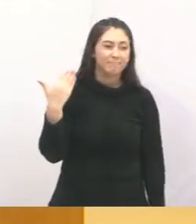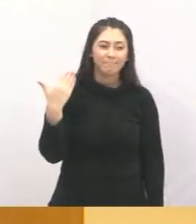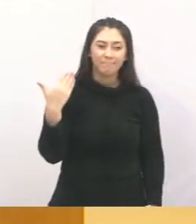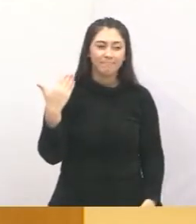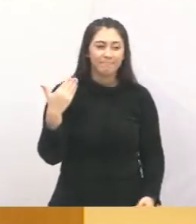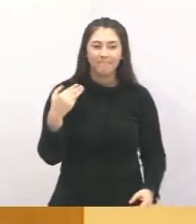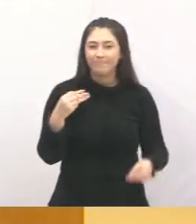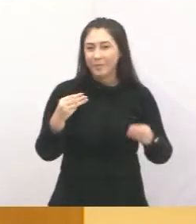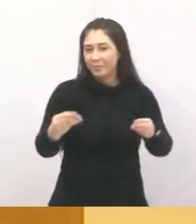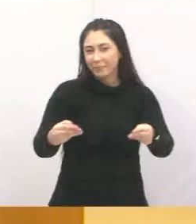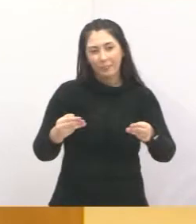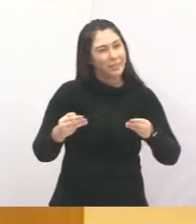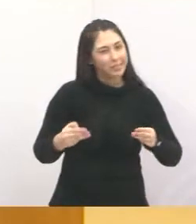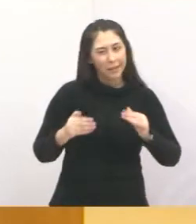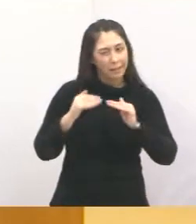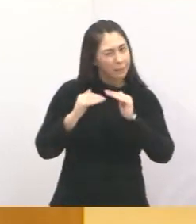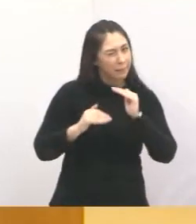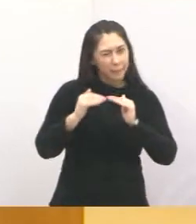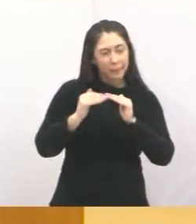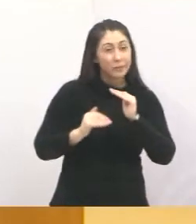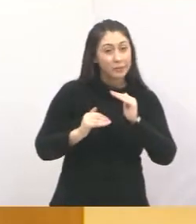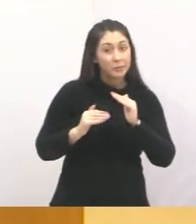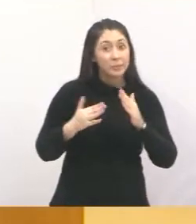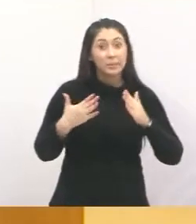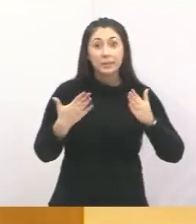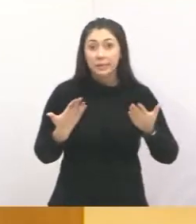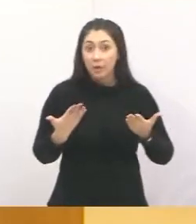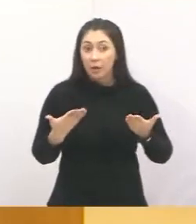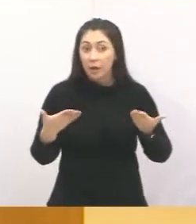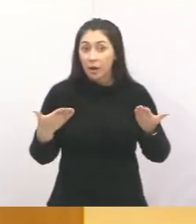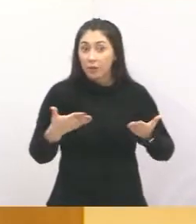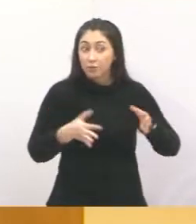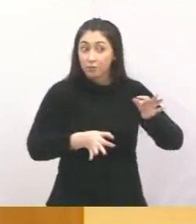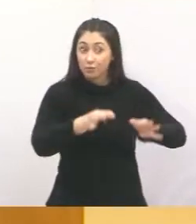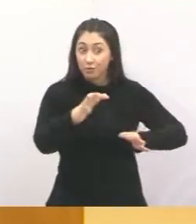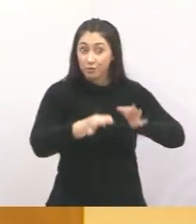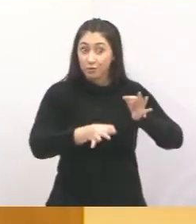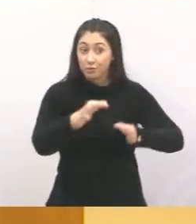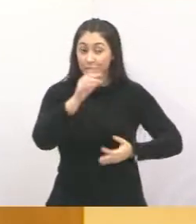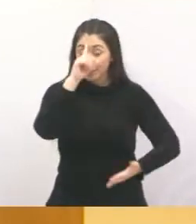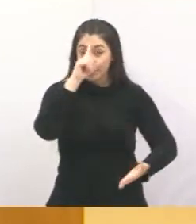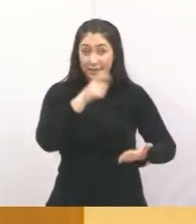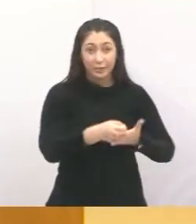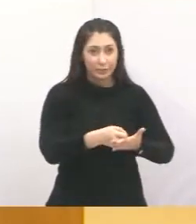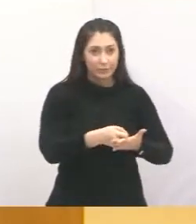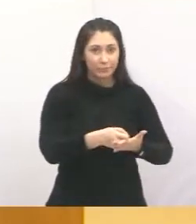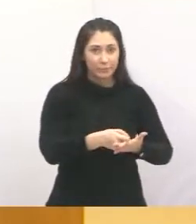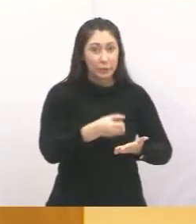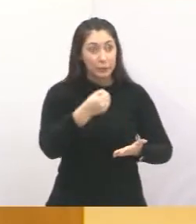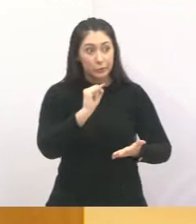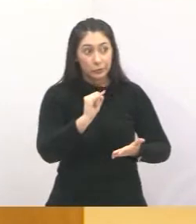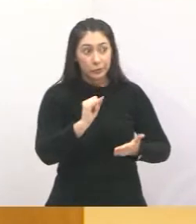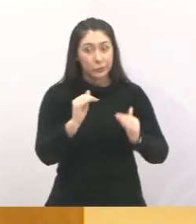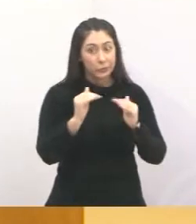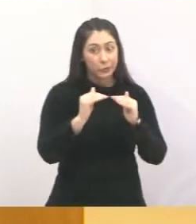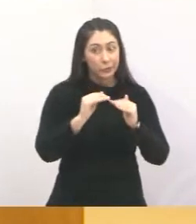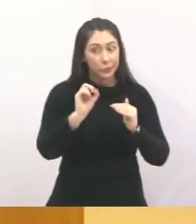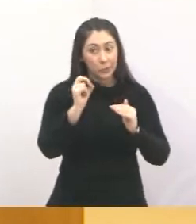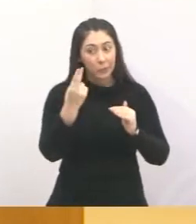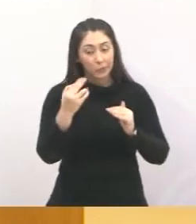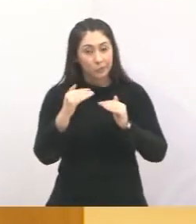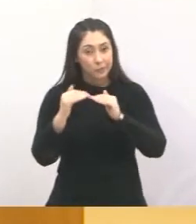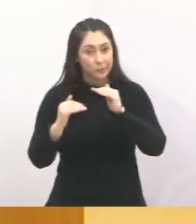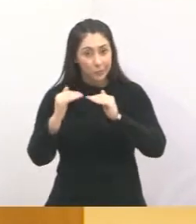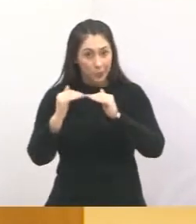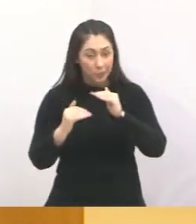pelo Ministério, então está sob esse júdice. Agora, surgiu essa